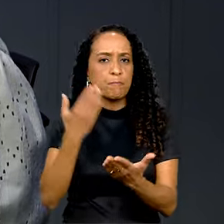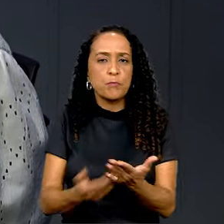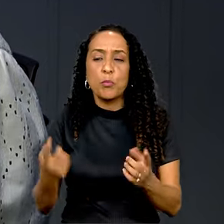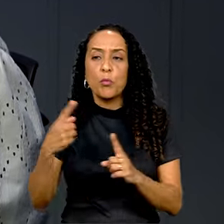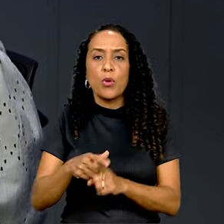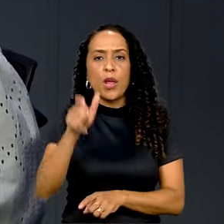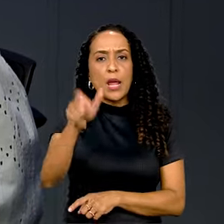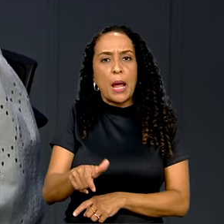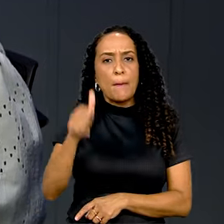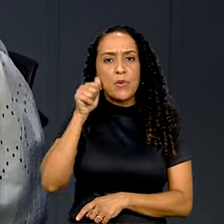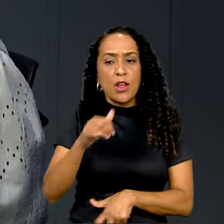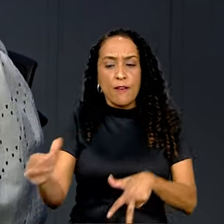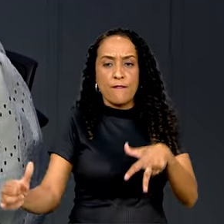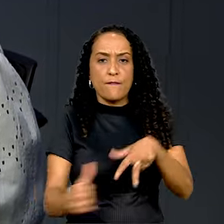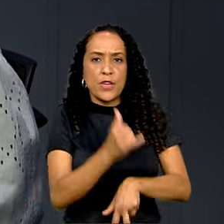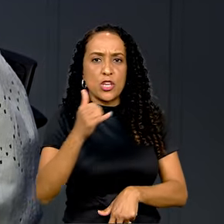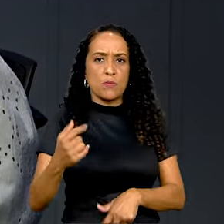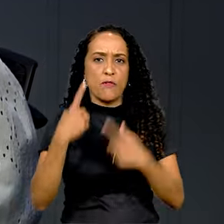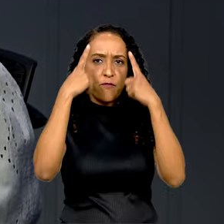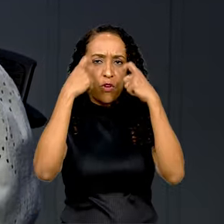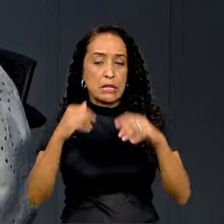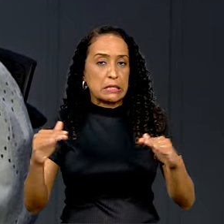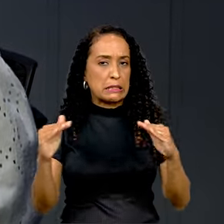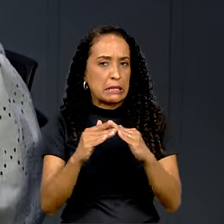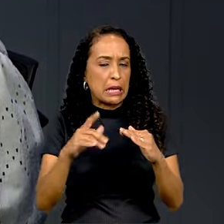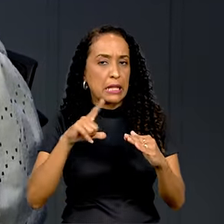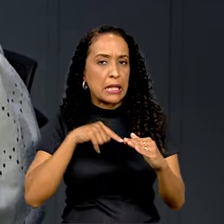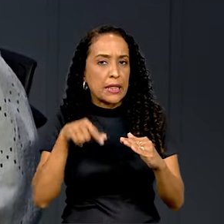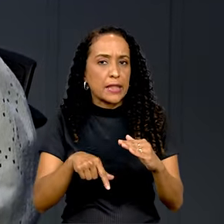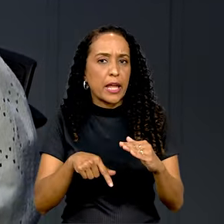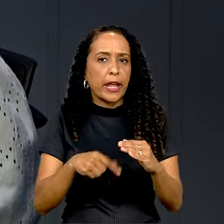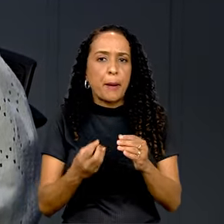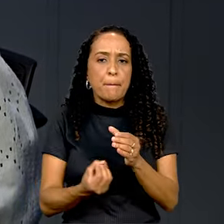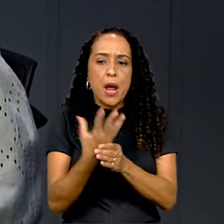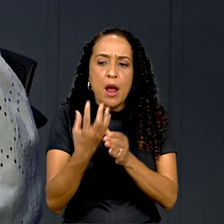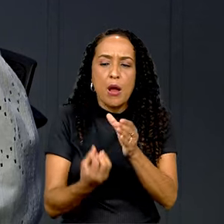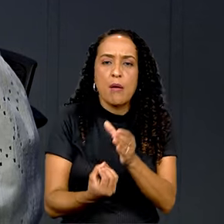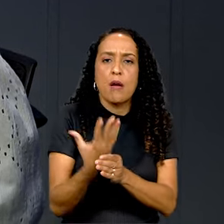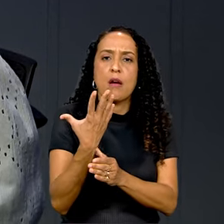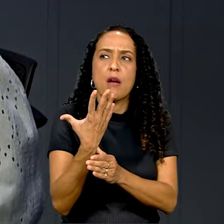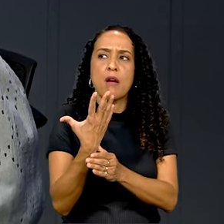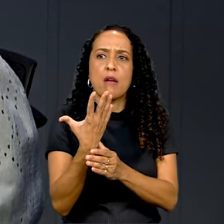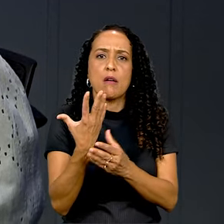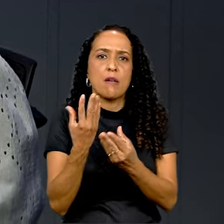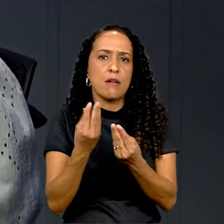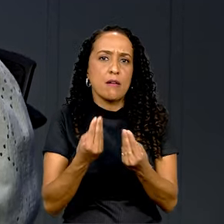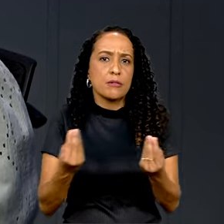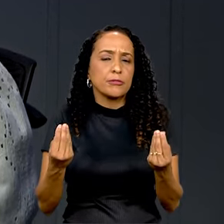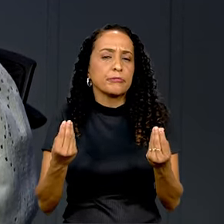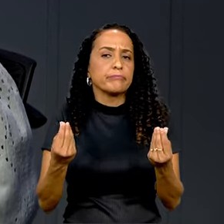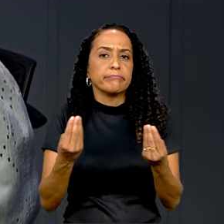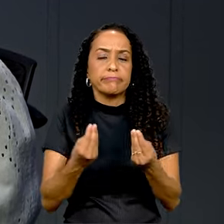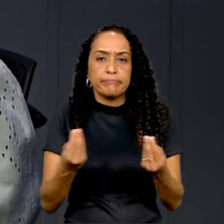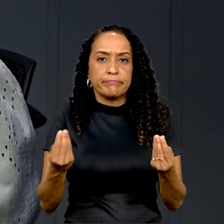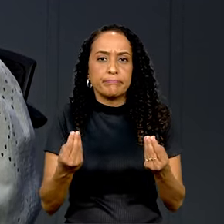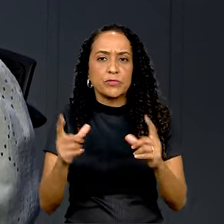muito porque aquela mulher que é vítima de violência doméstica ela tem uma produção uma